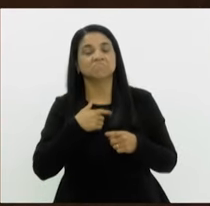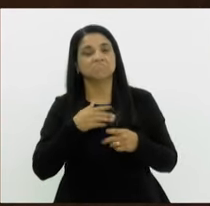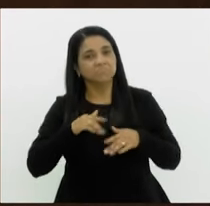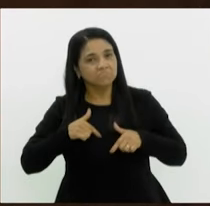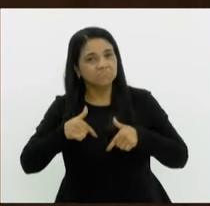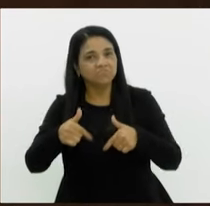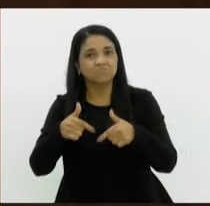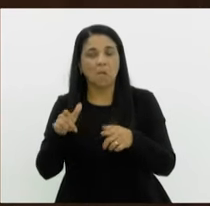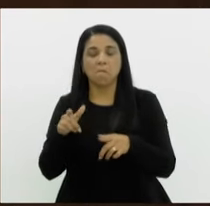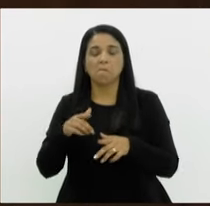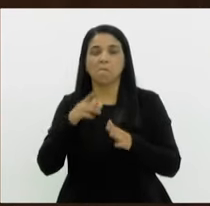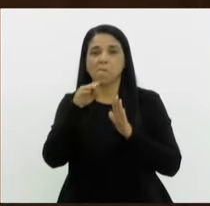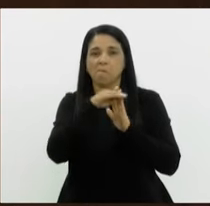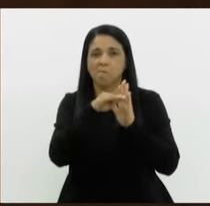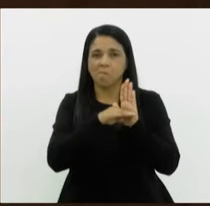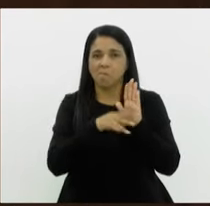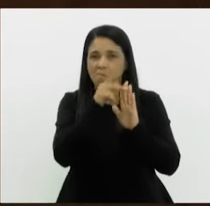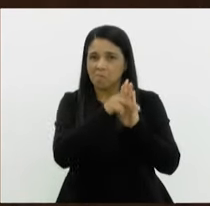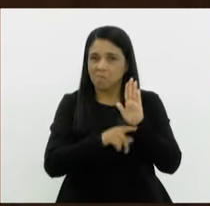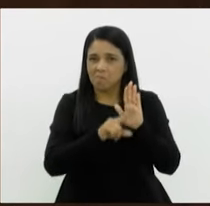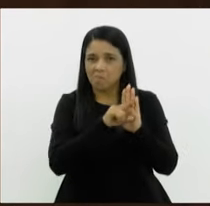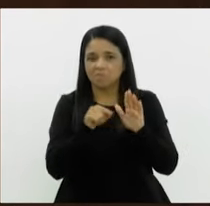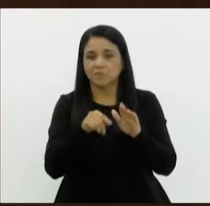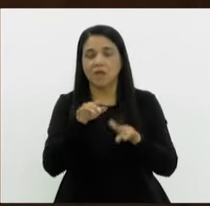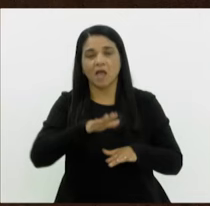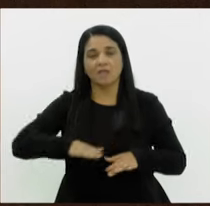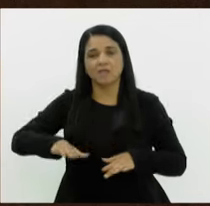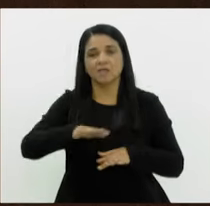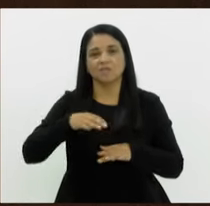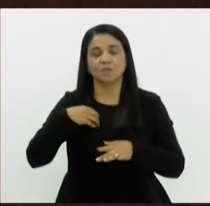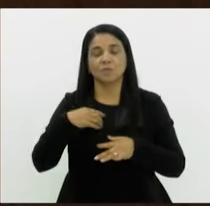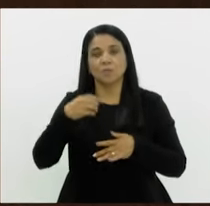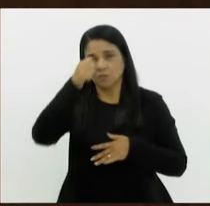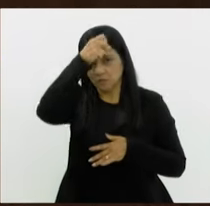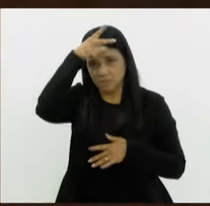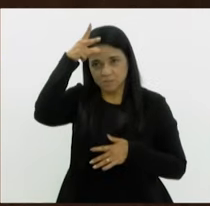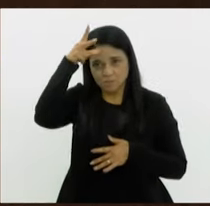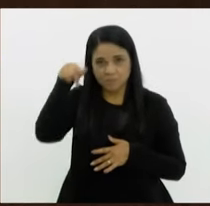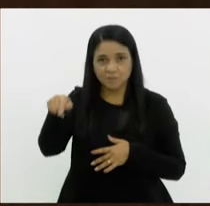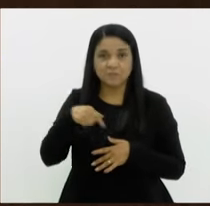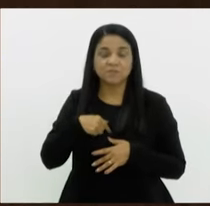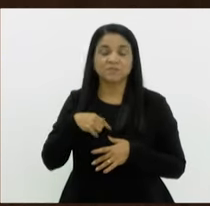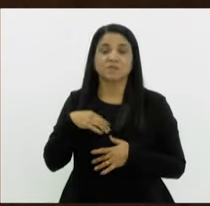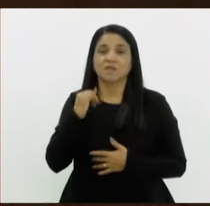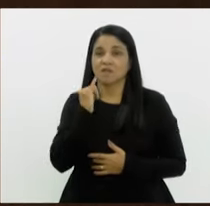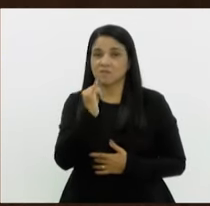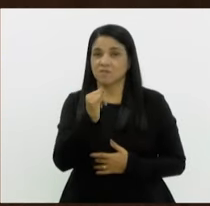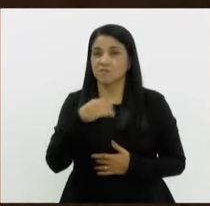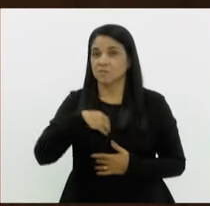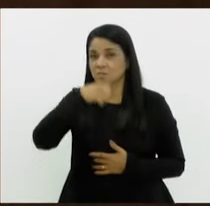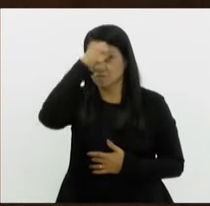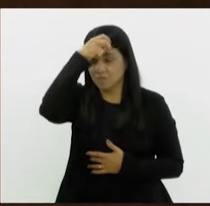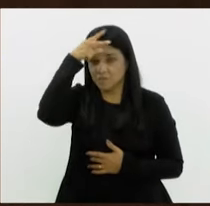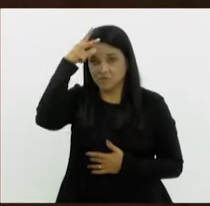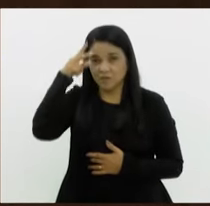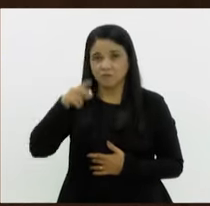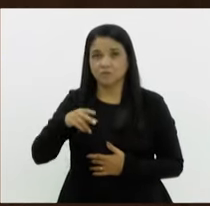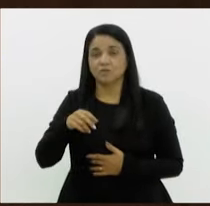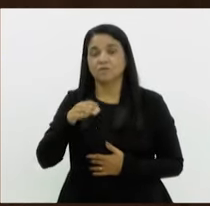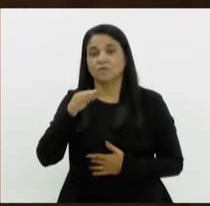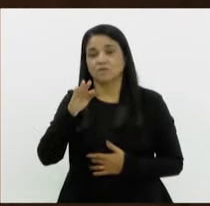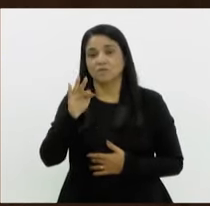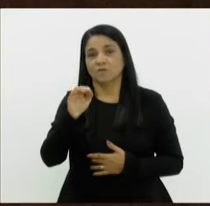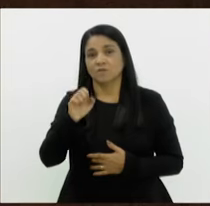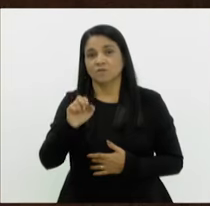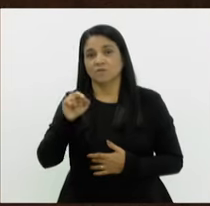programa a nível municipal, né? Eu dizendo a ele que o prefeito Fernando Jordão, ele virou popstar. Quando ele